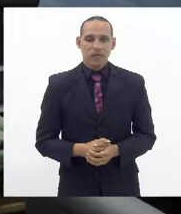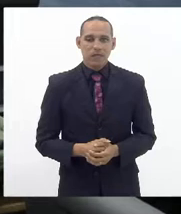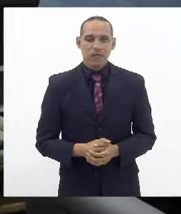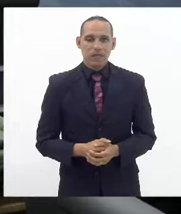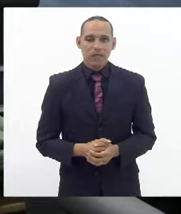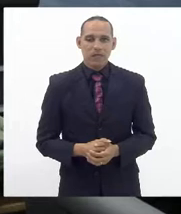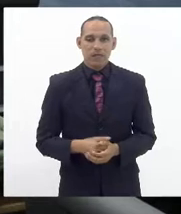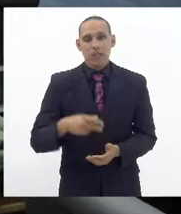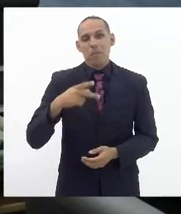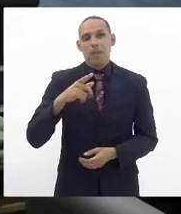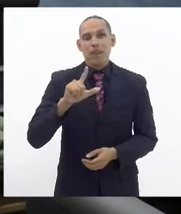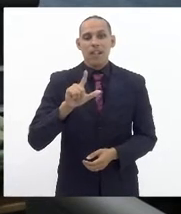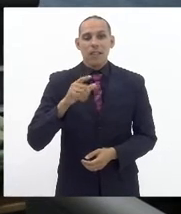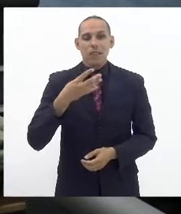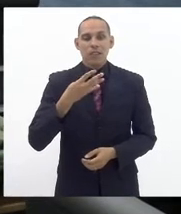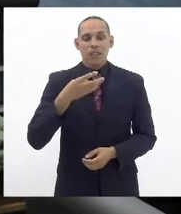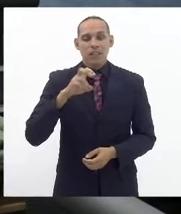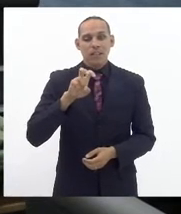PL